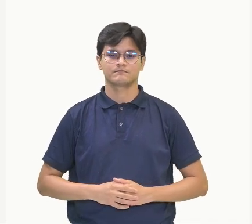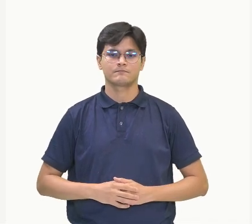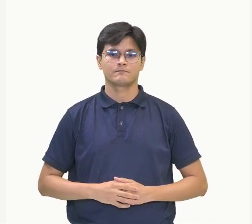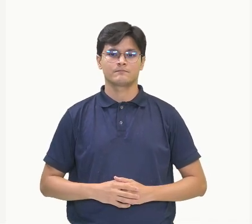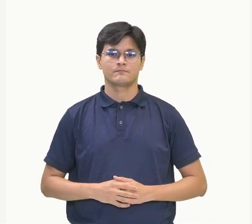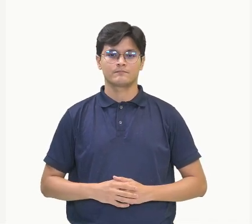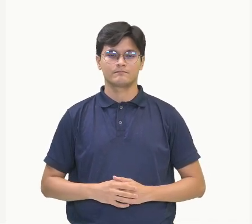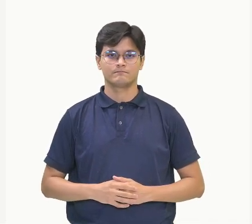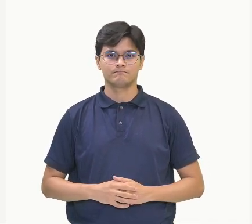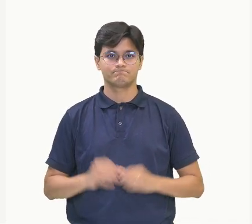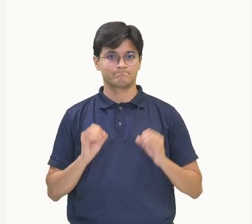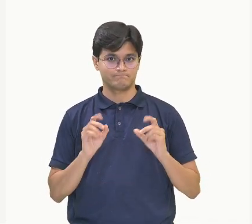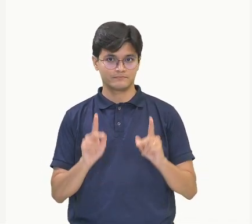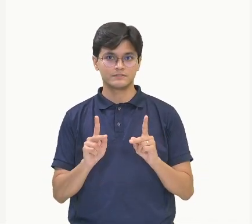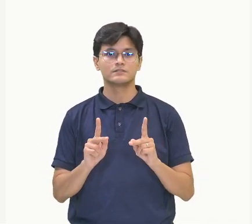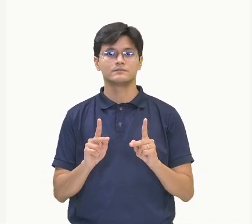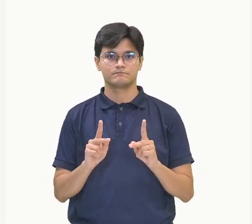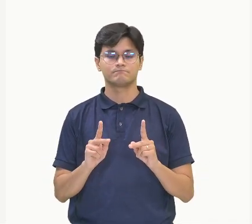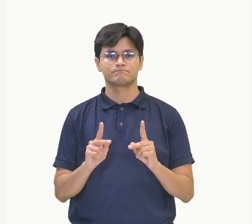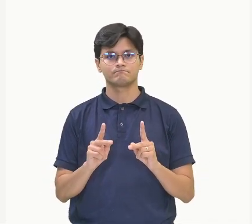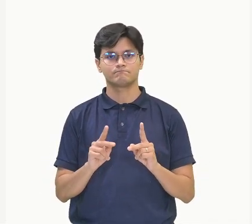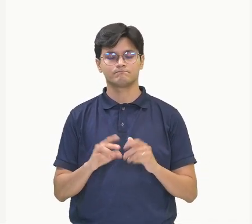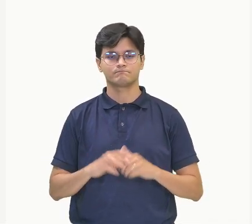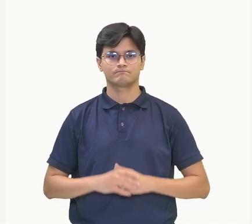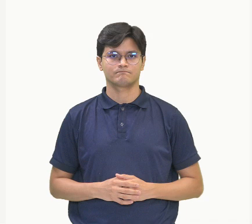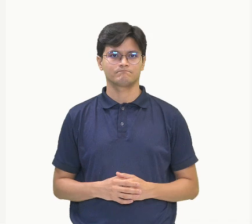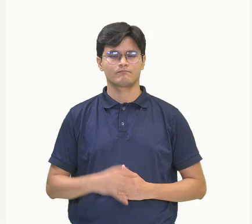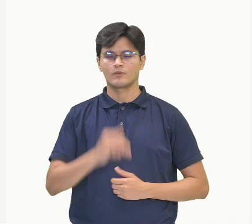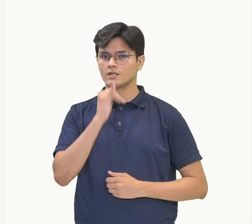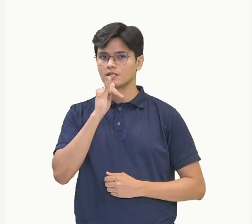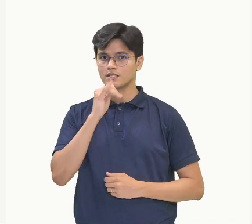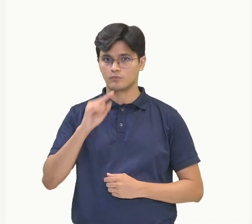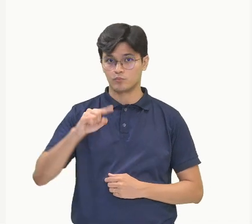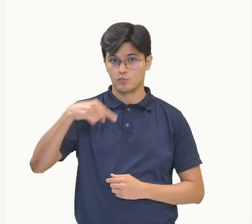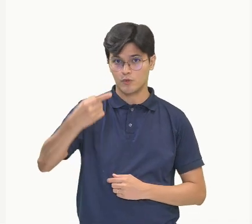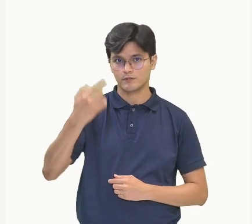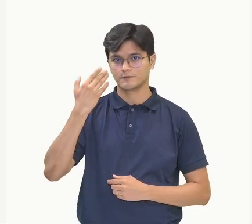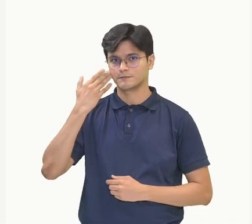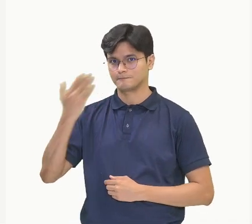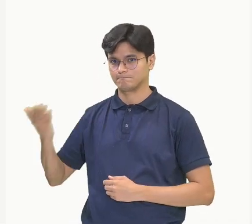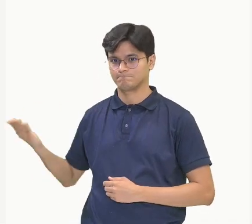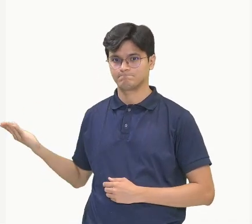décimos, ok? No nosso próximo exemplo, ó,